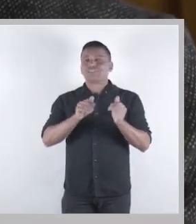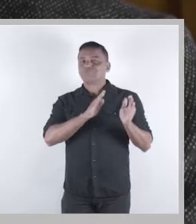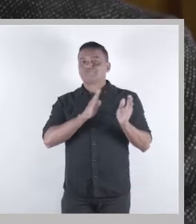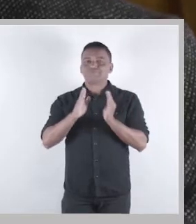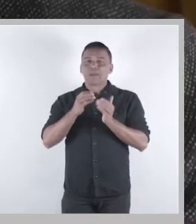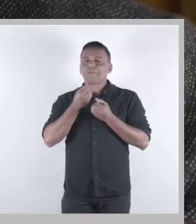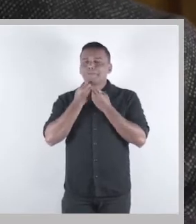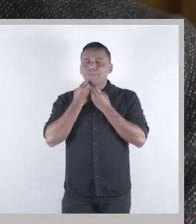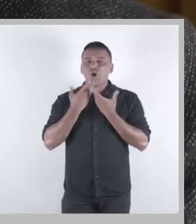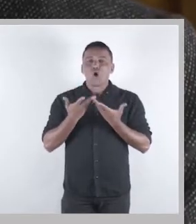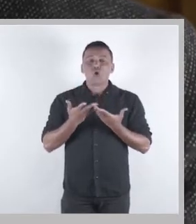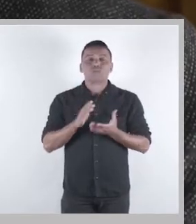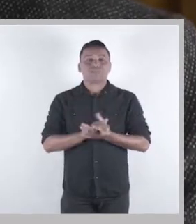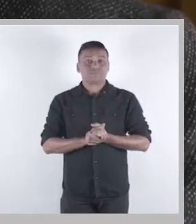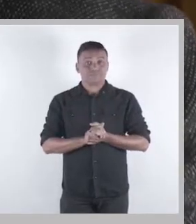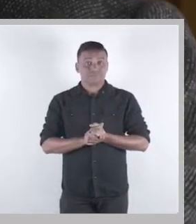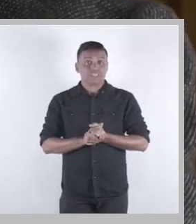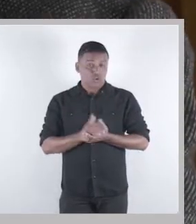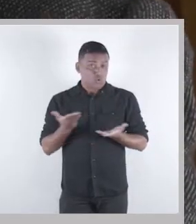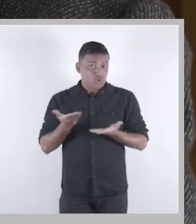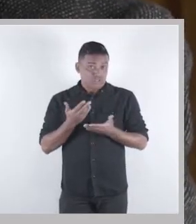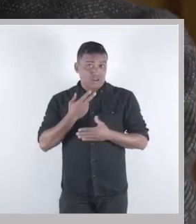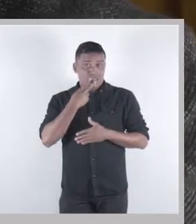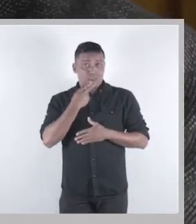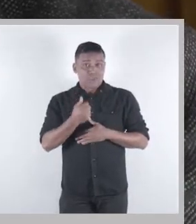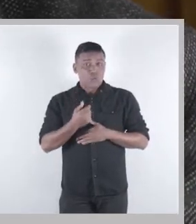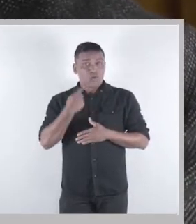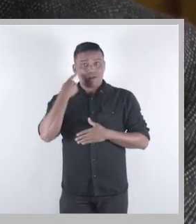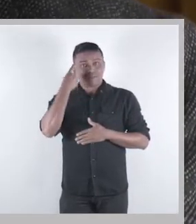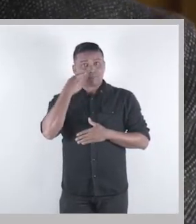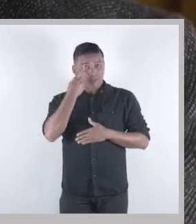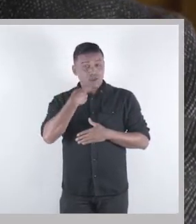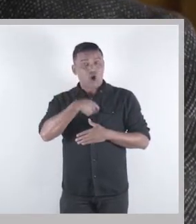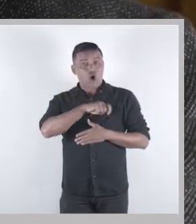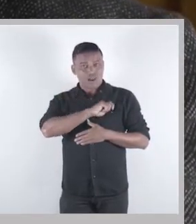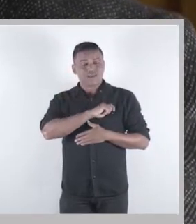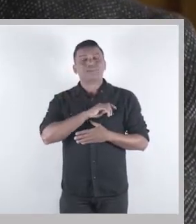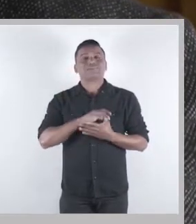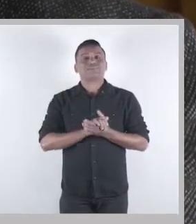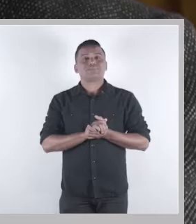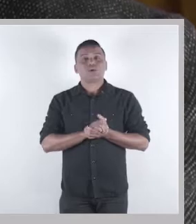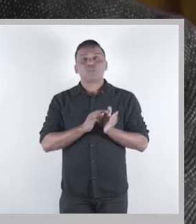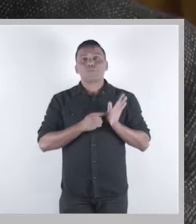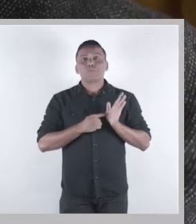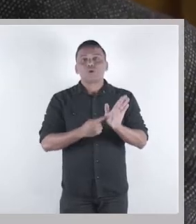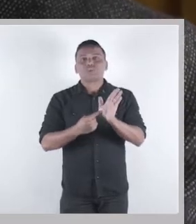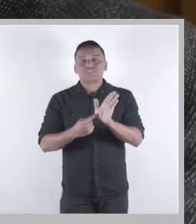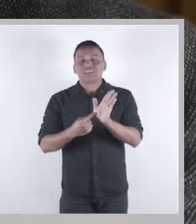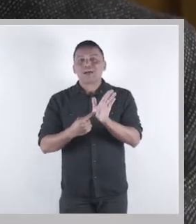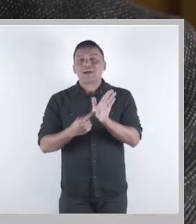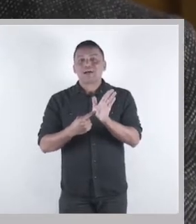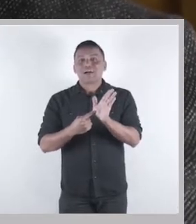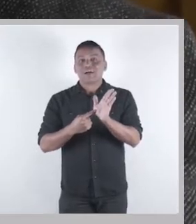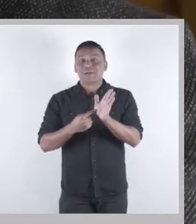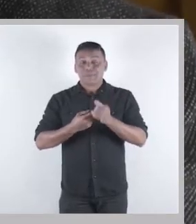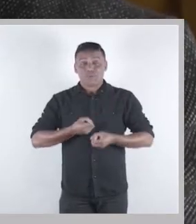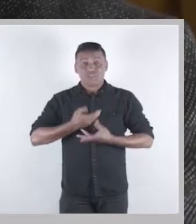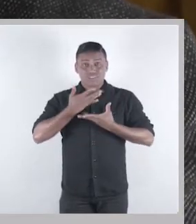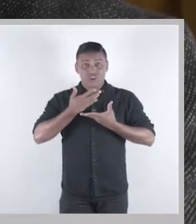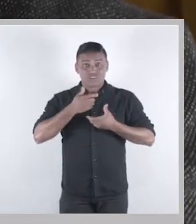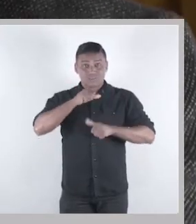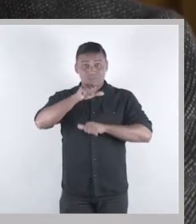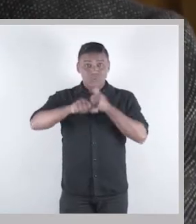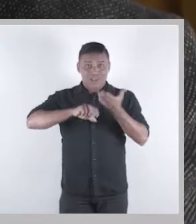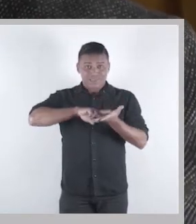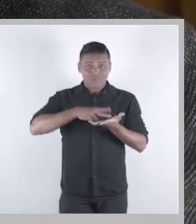oportunidade também de levar a nossa poesia para língua francesa e foi muito importante que a gente foi